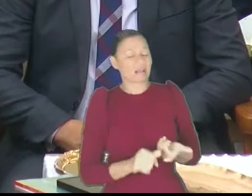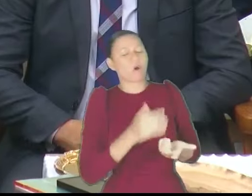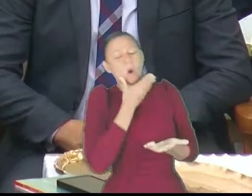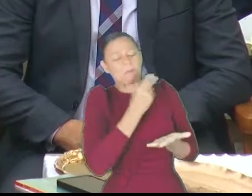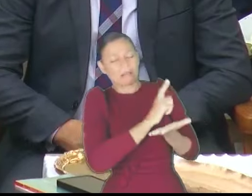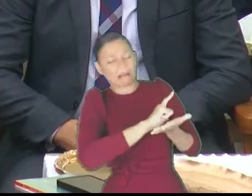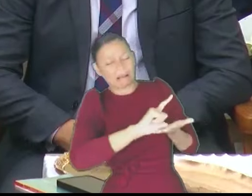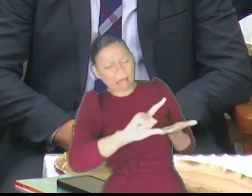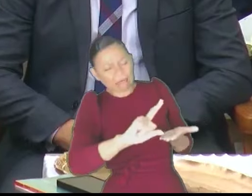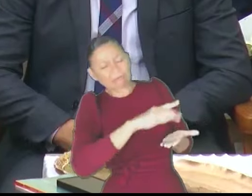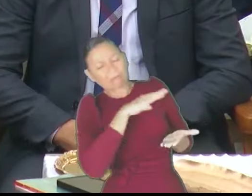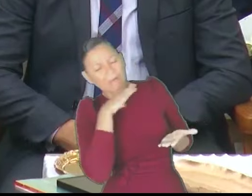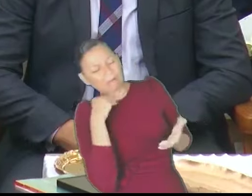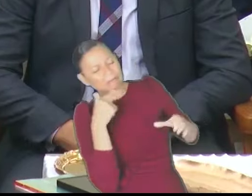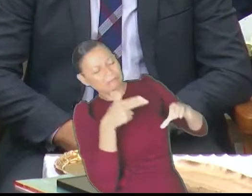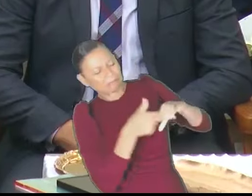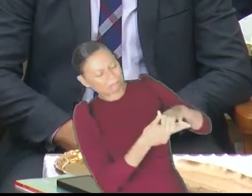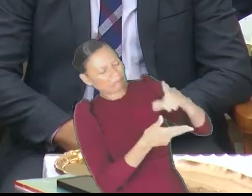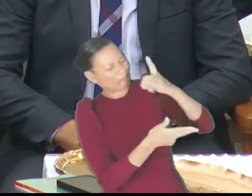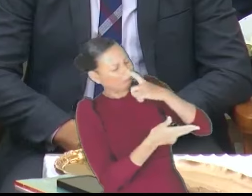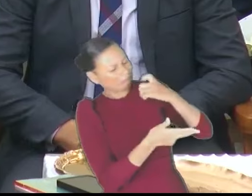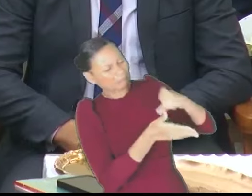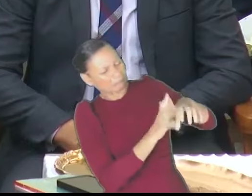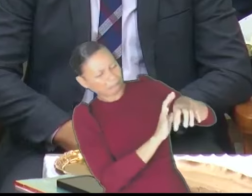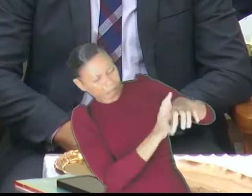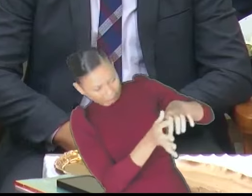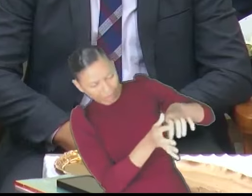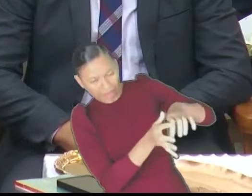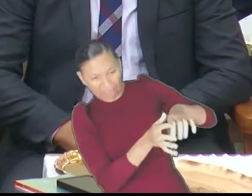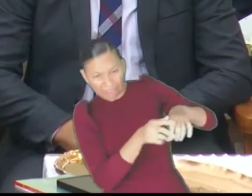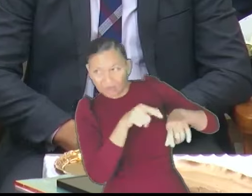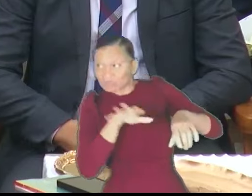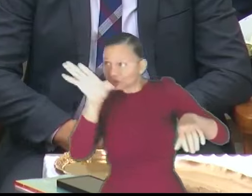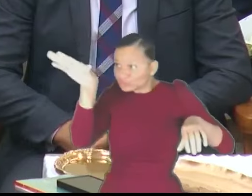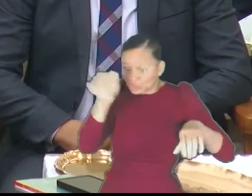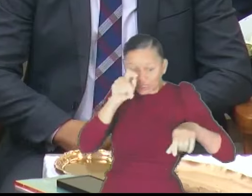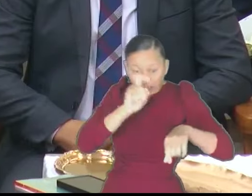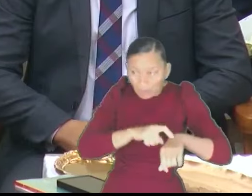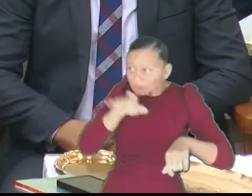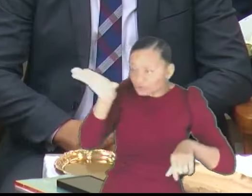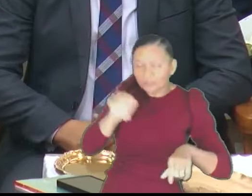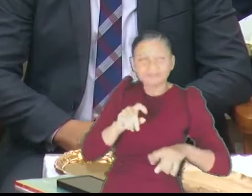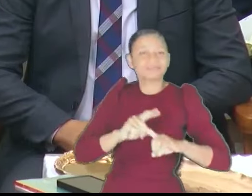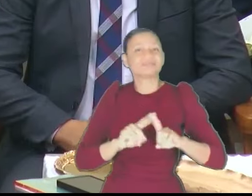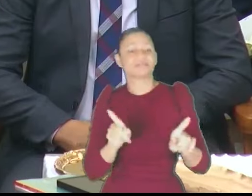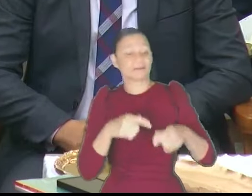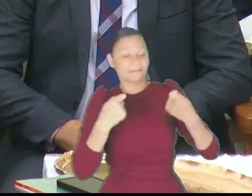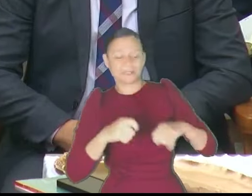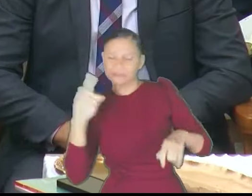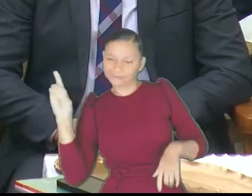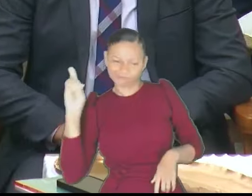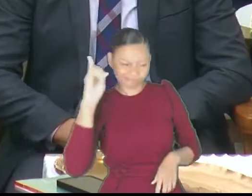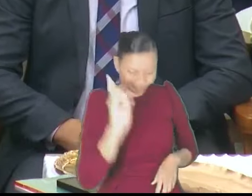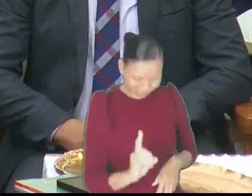sepultar, cheirar mal, para depois Ele chegar. Nem sempre Ele chega quando você chama, mas Ele nunca falta quando você precisa. Ele é